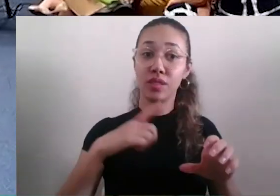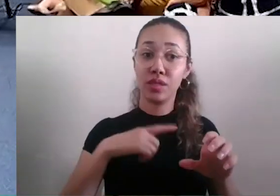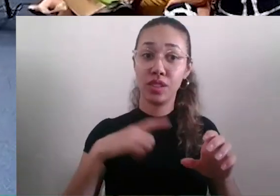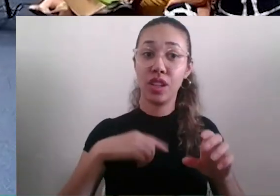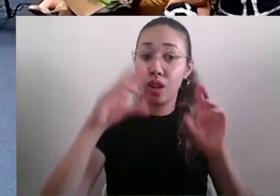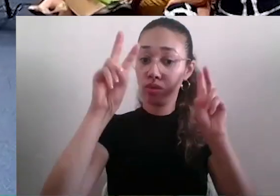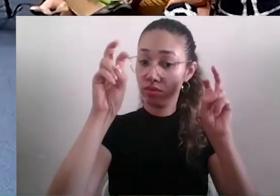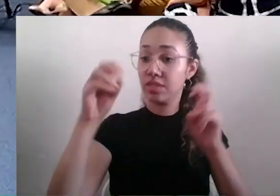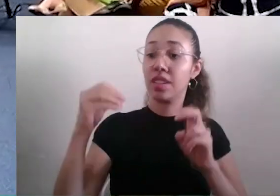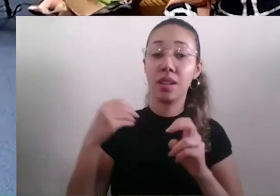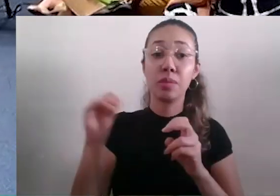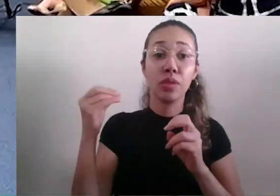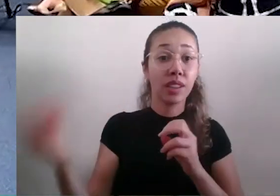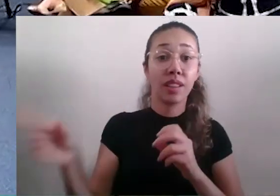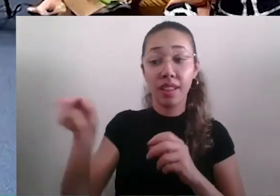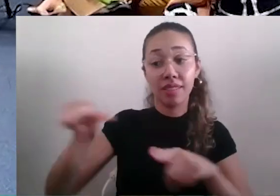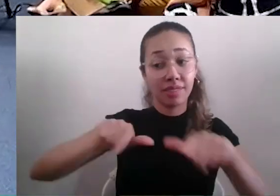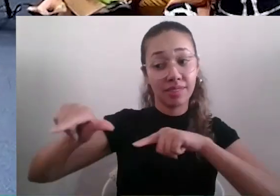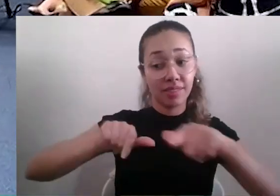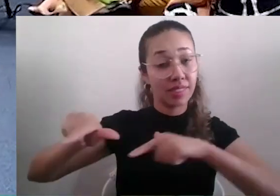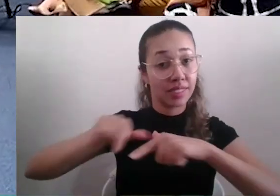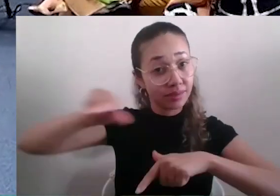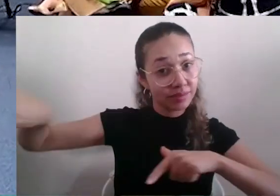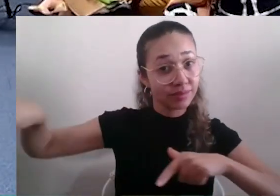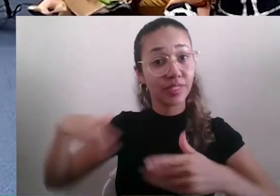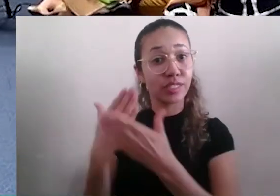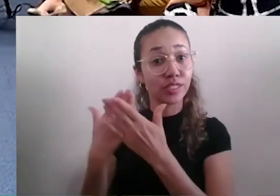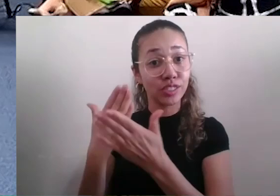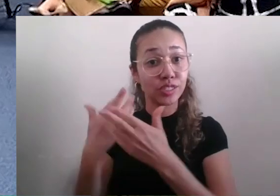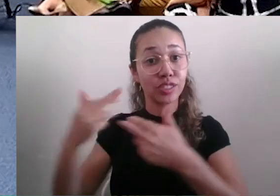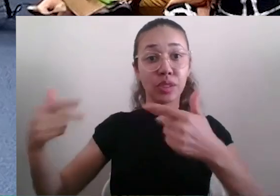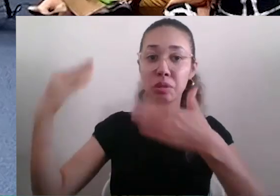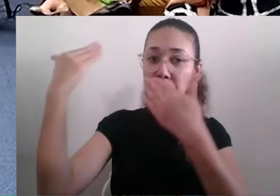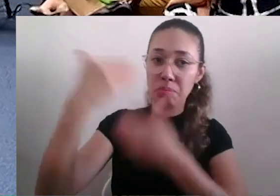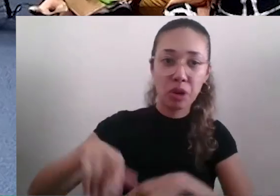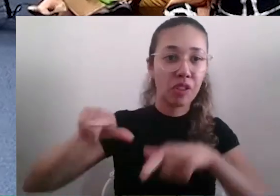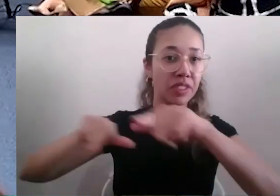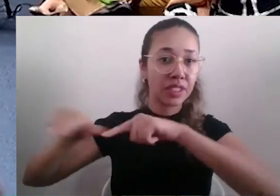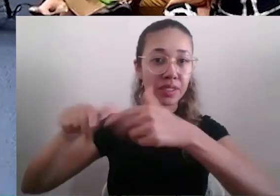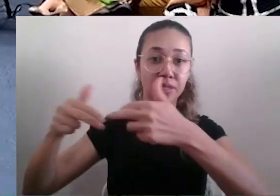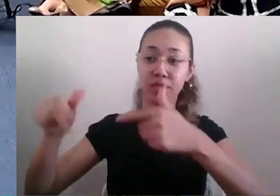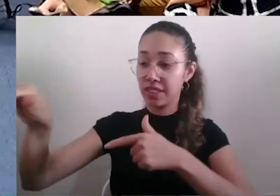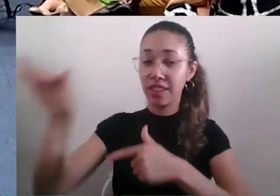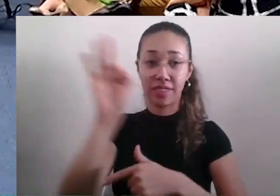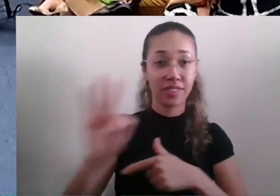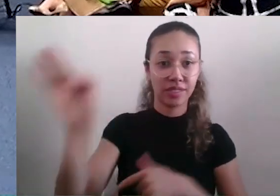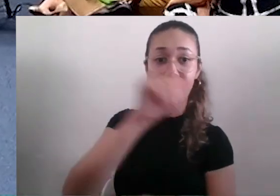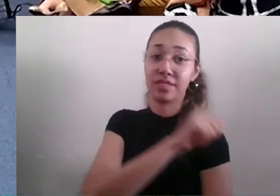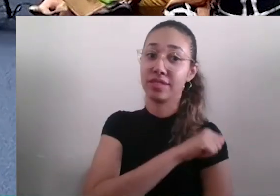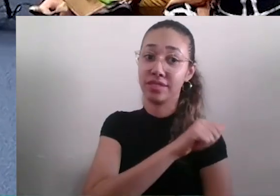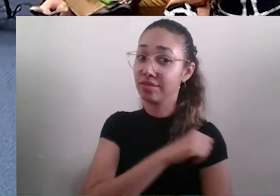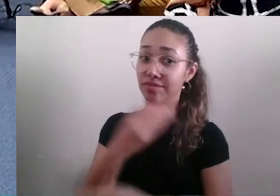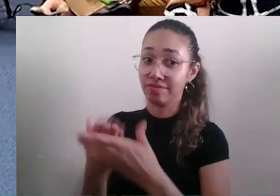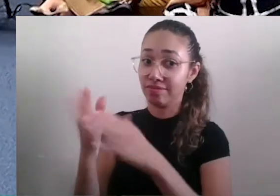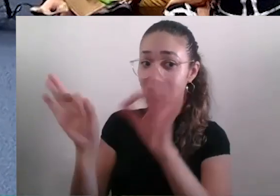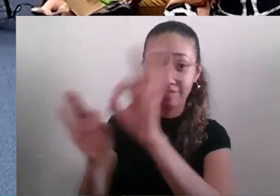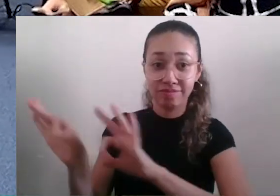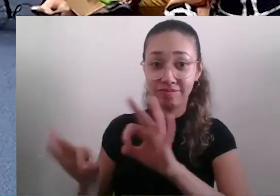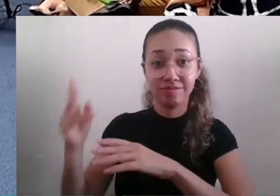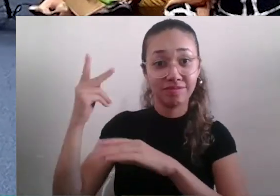trabalho todo semestre tem quando eu dou provas quando eu dou princípios eh porque